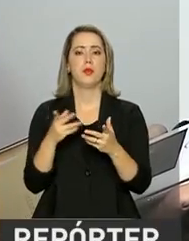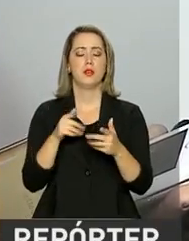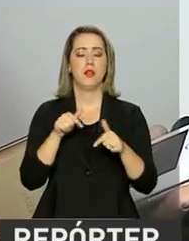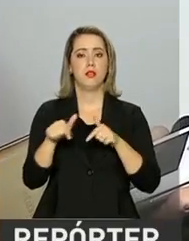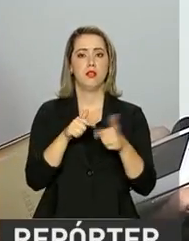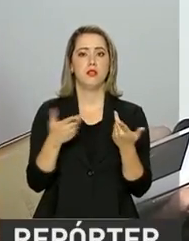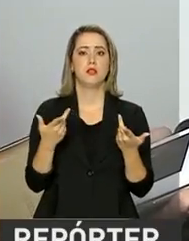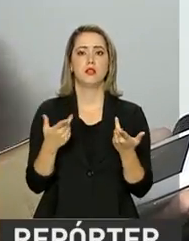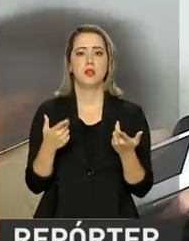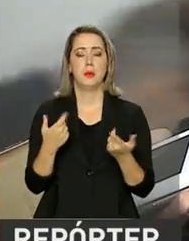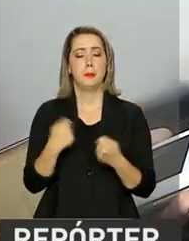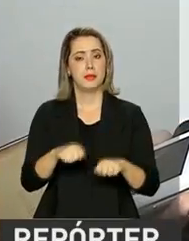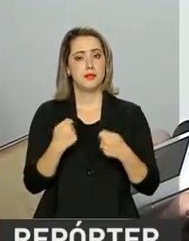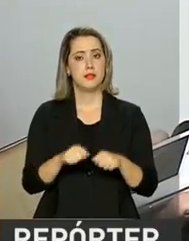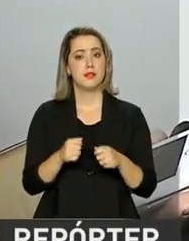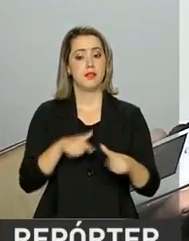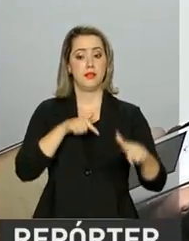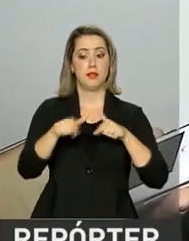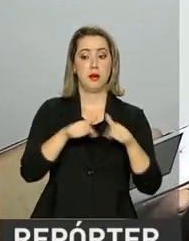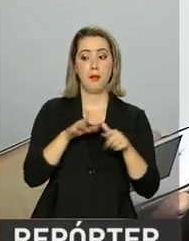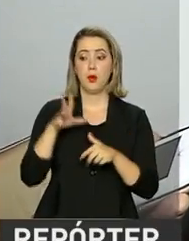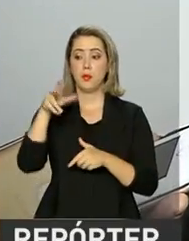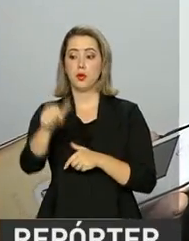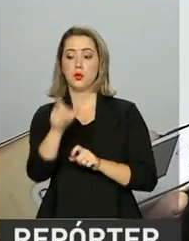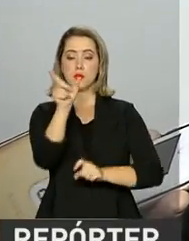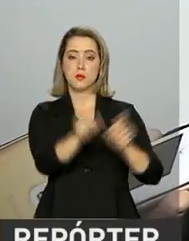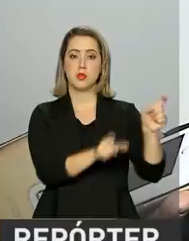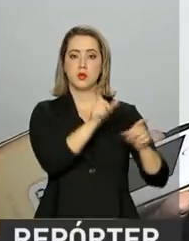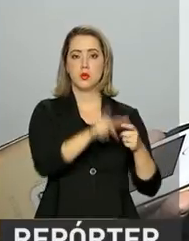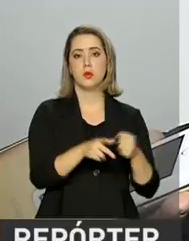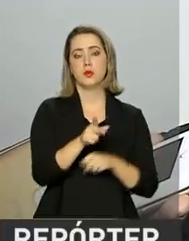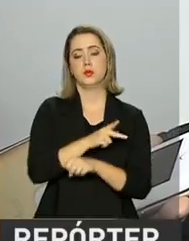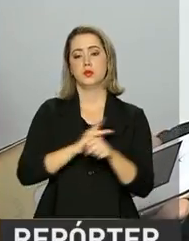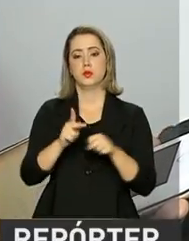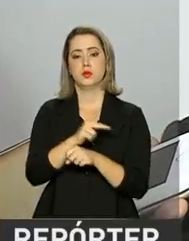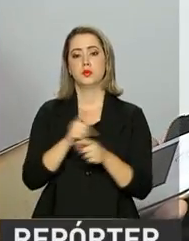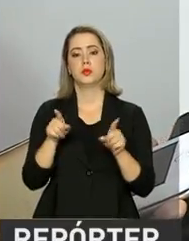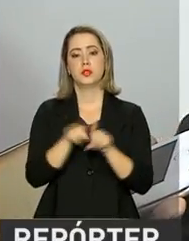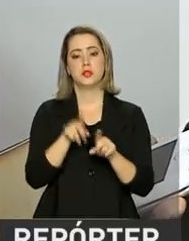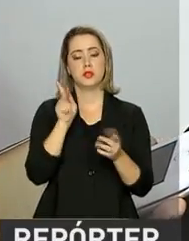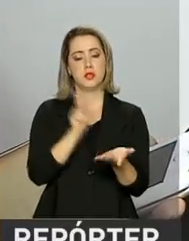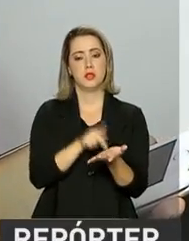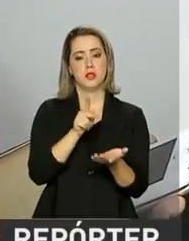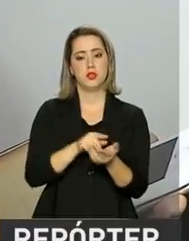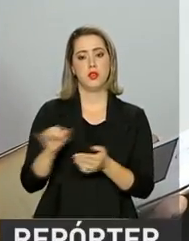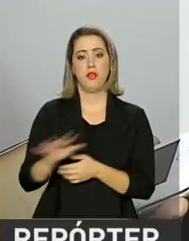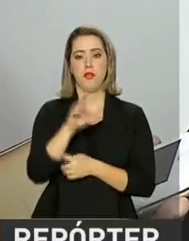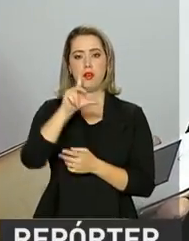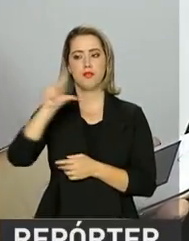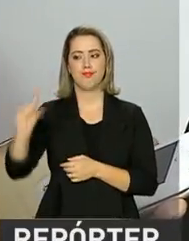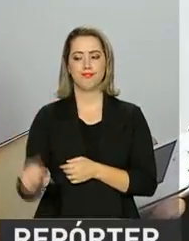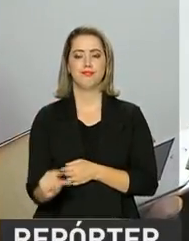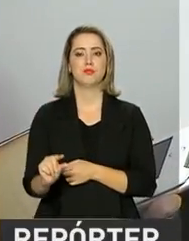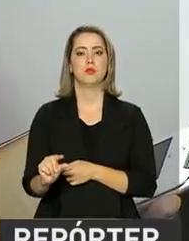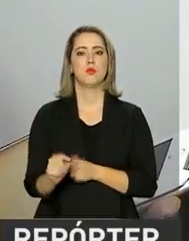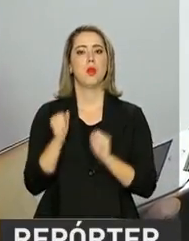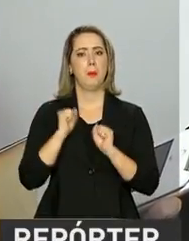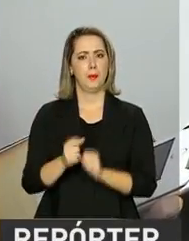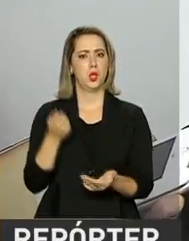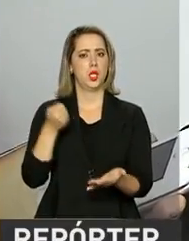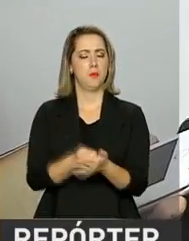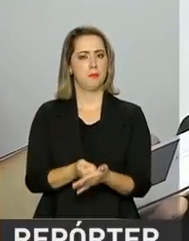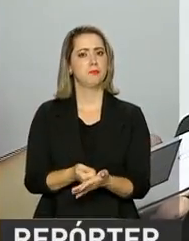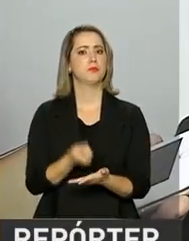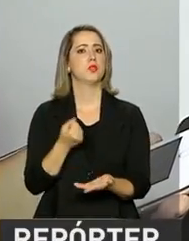com um emprego pra todos um país que tenha de fato a inflação baixa poder de compra